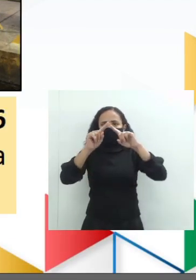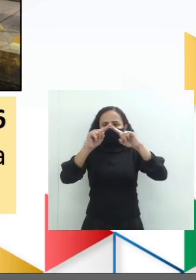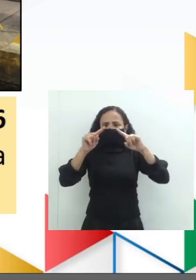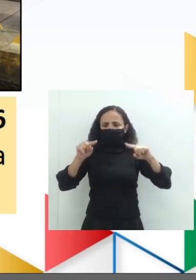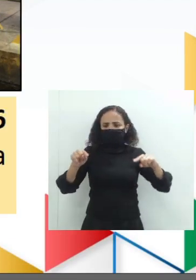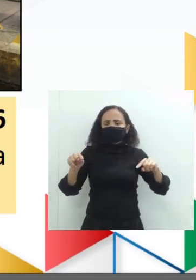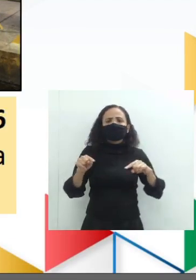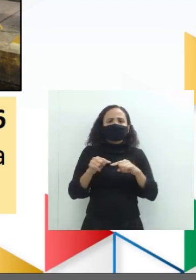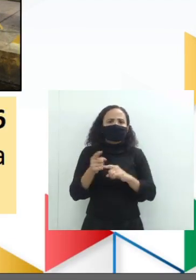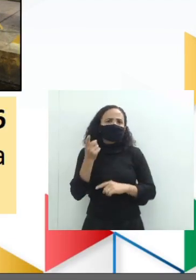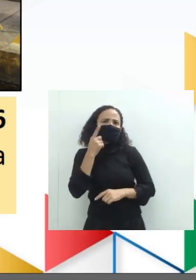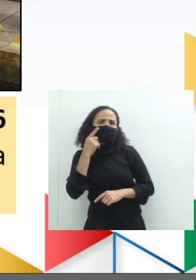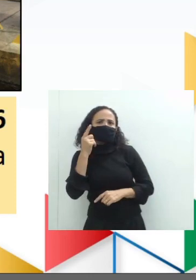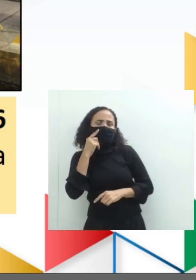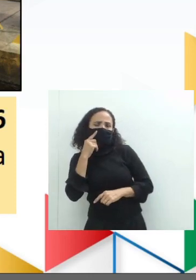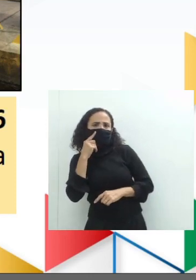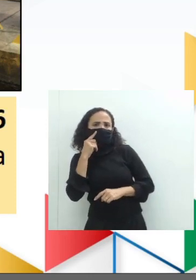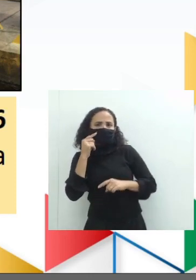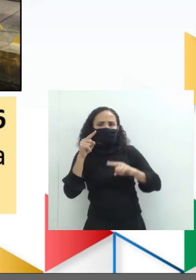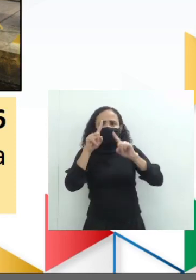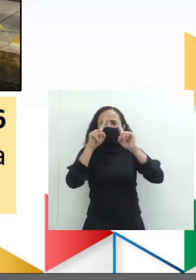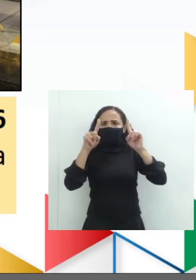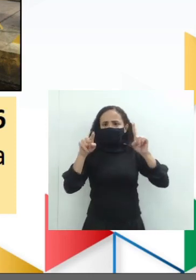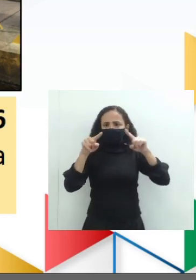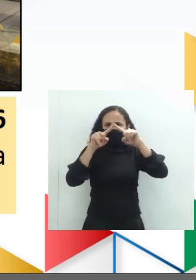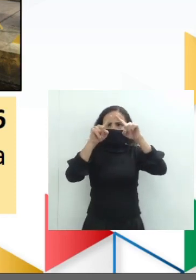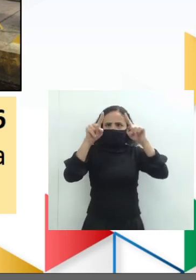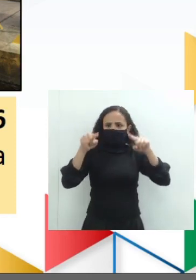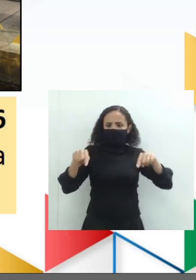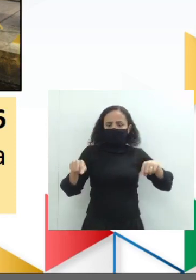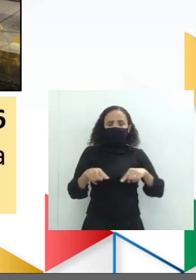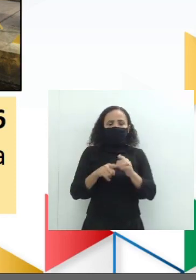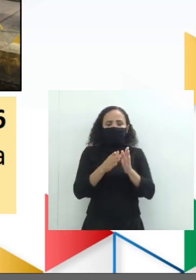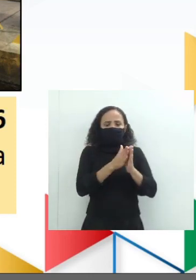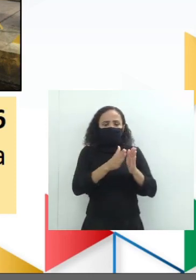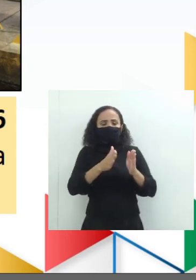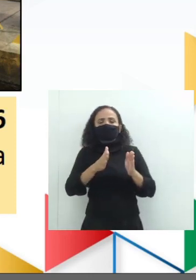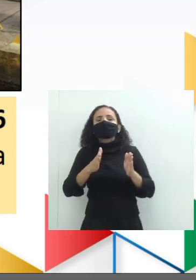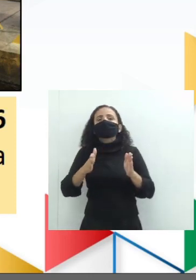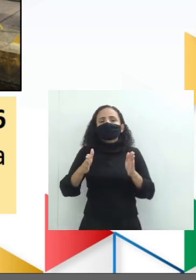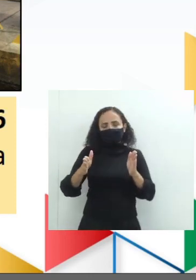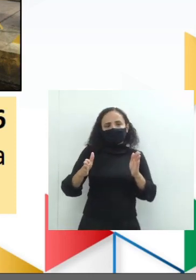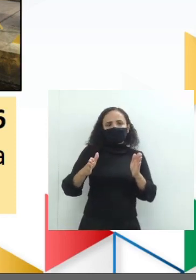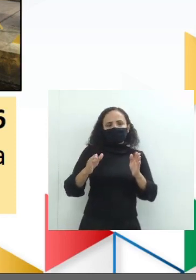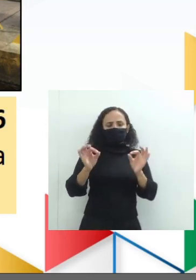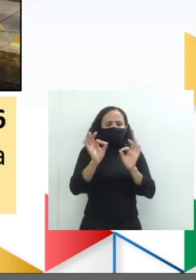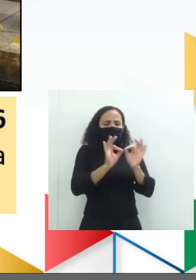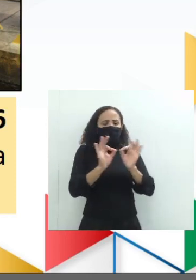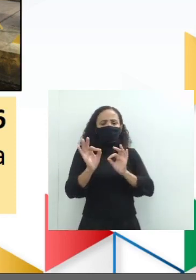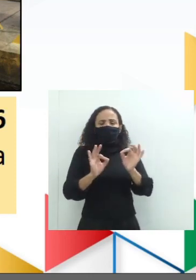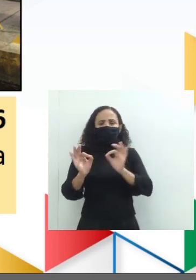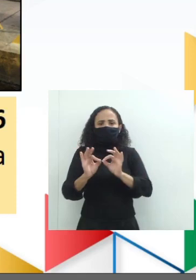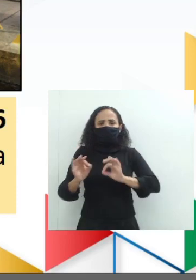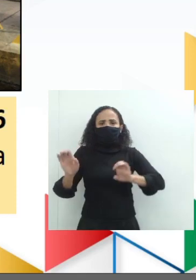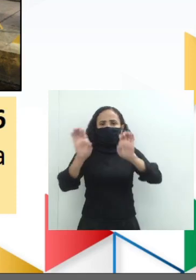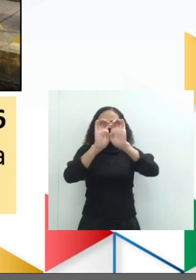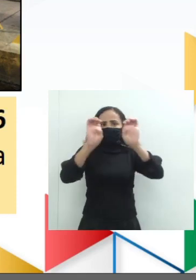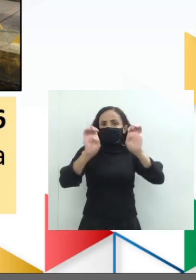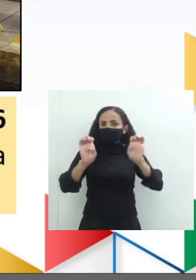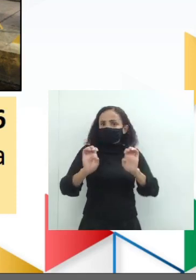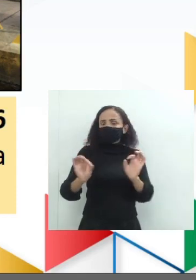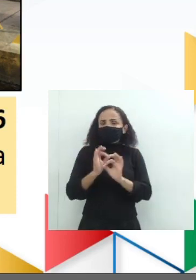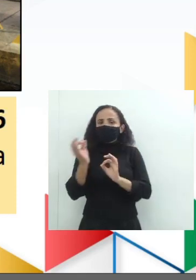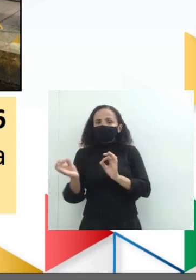Segue comigo bem devagarinho, ó, e outro maior aqui, e é claro, vai ampliando, e essas estruturas nesse formato, ela dá